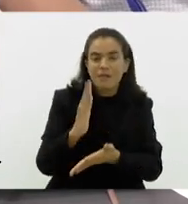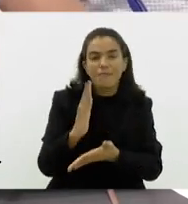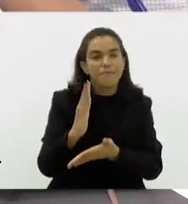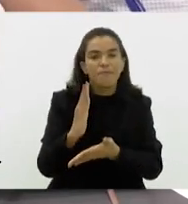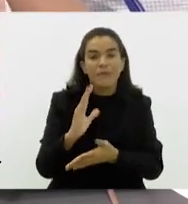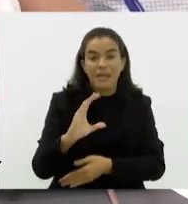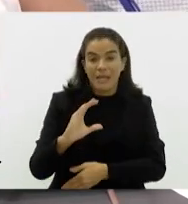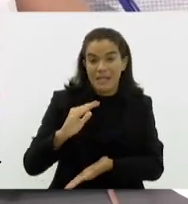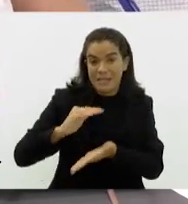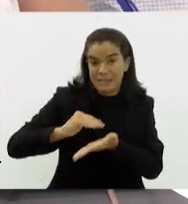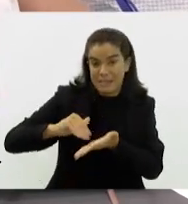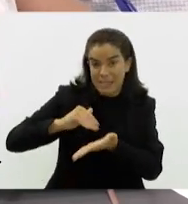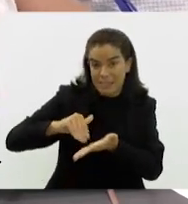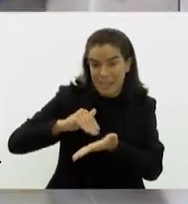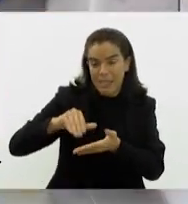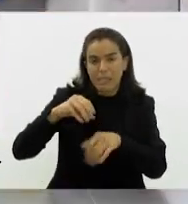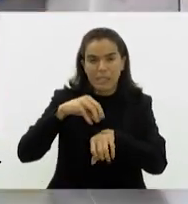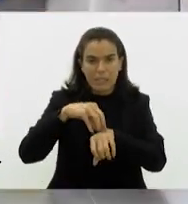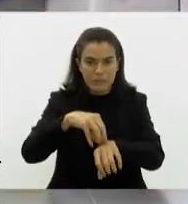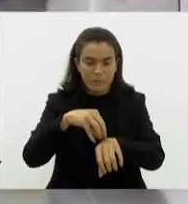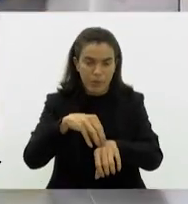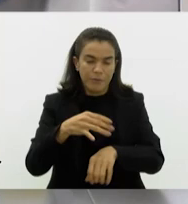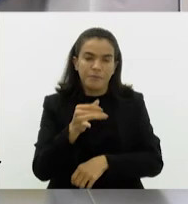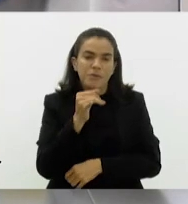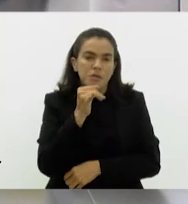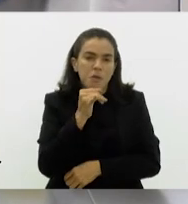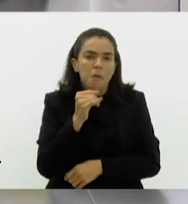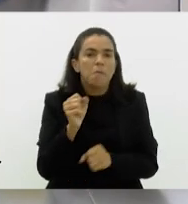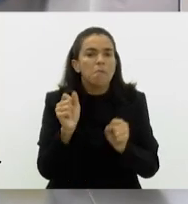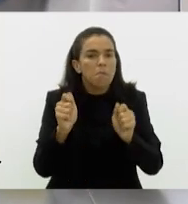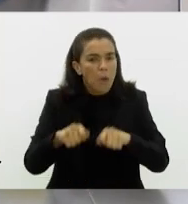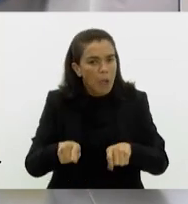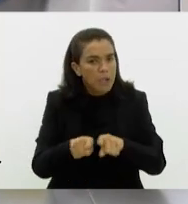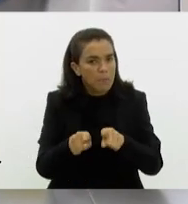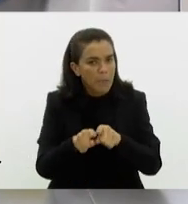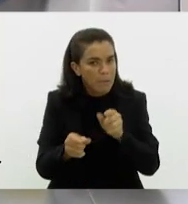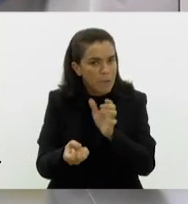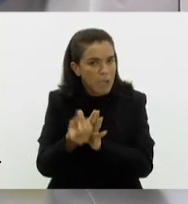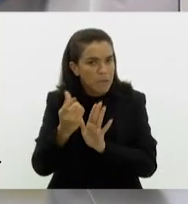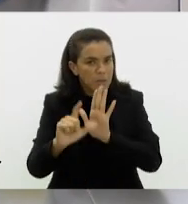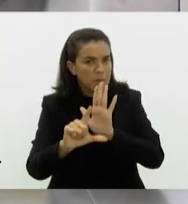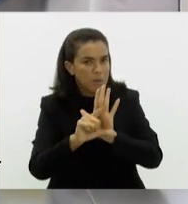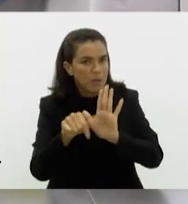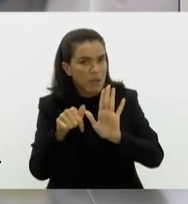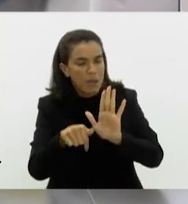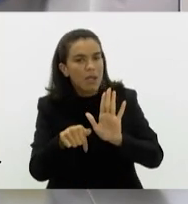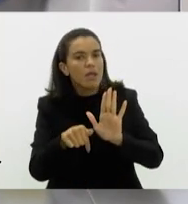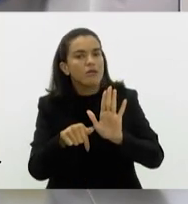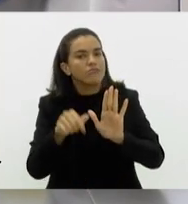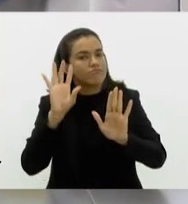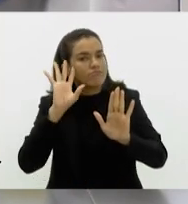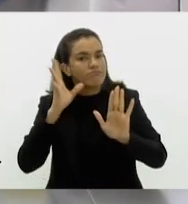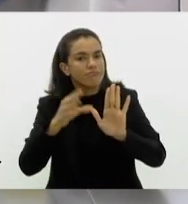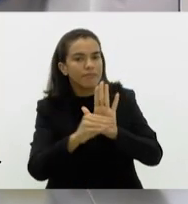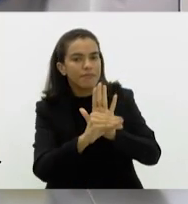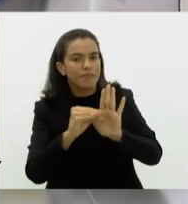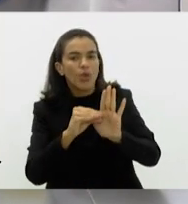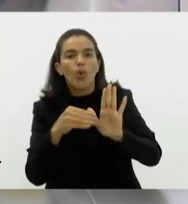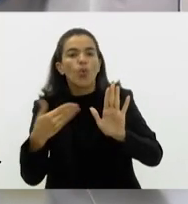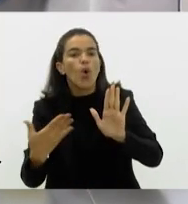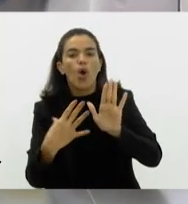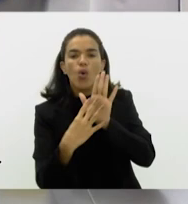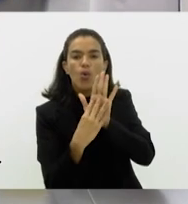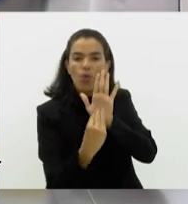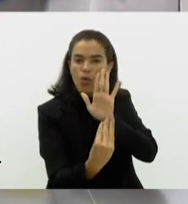pela Secretaria Nacional. Não, Vossa Excelência pode inclusive, como você, legislador, determinar por emenda qual será o